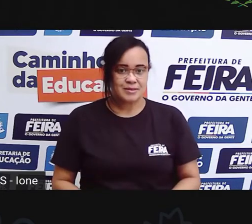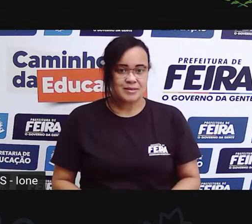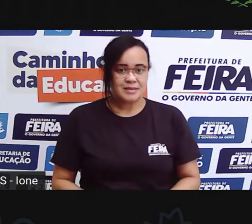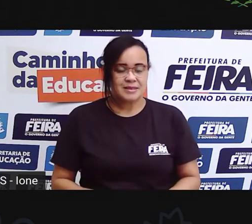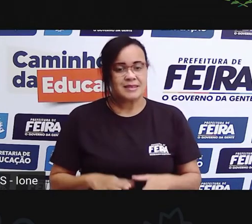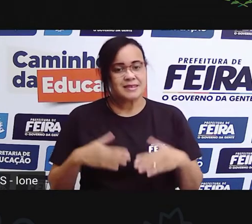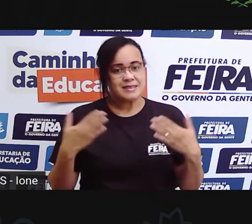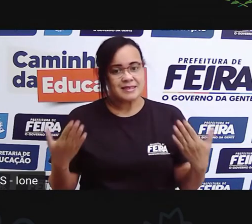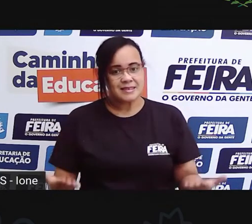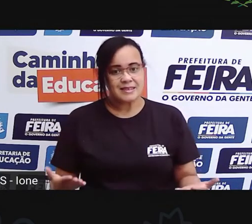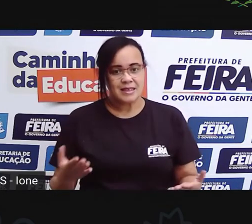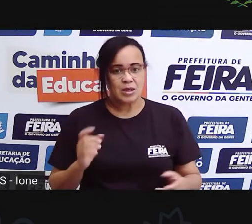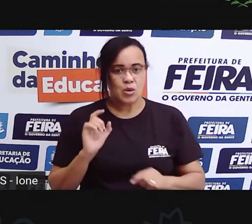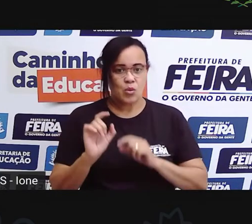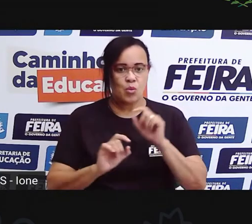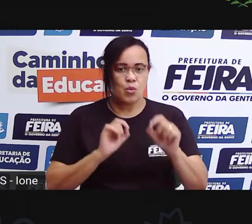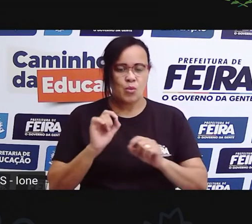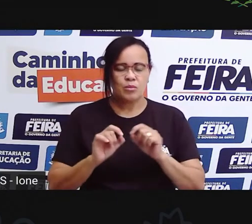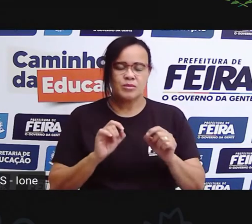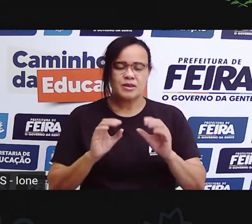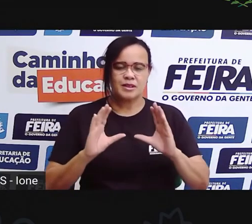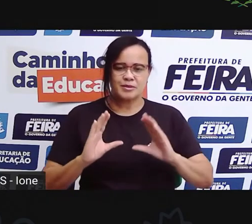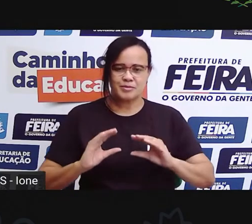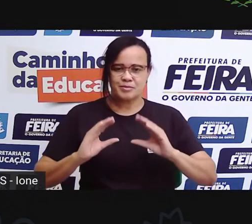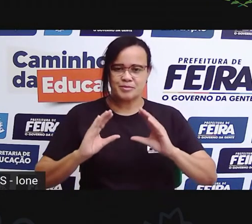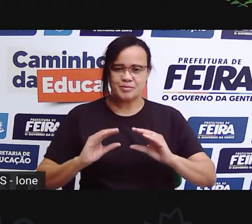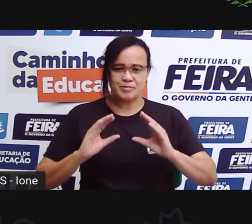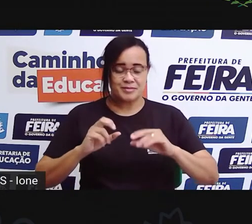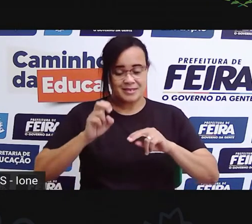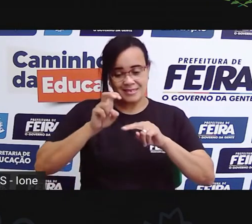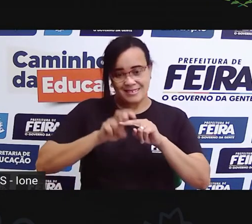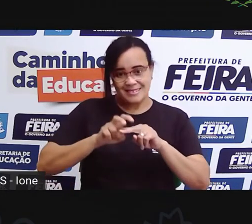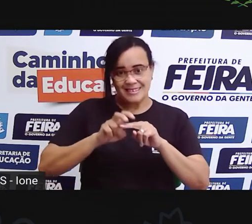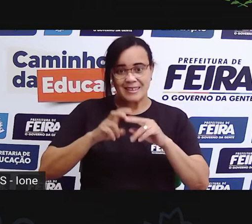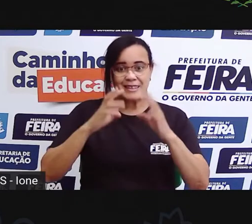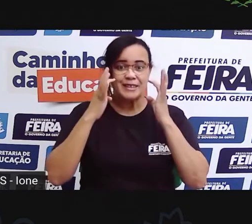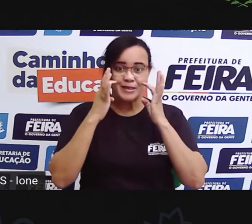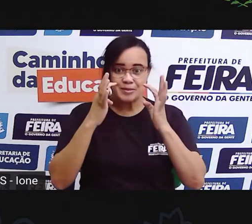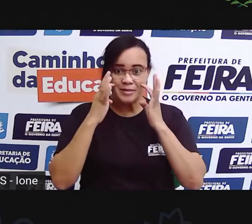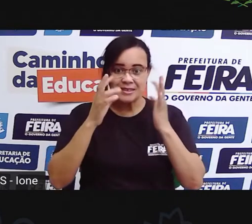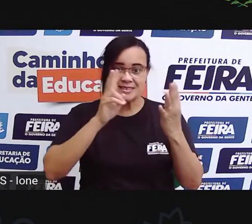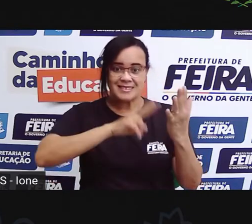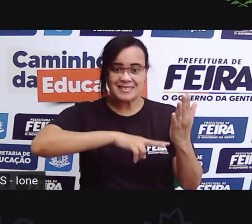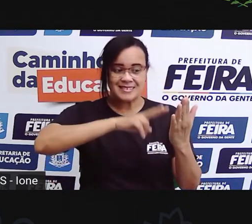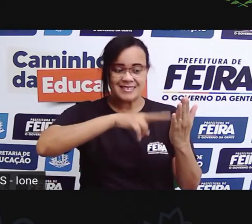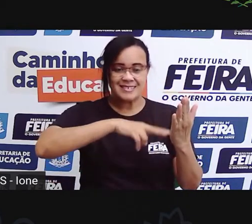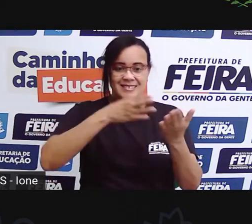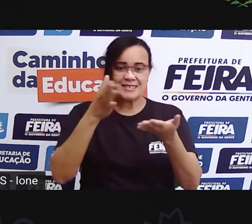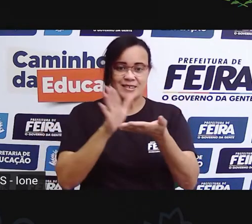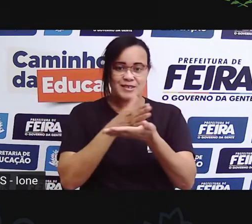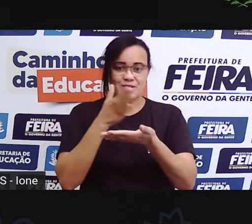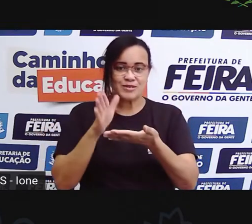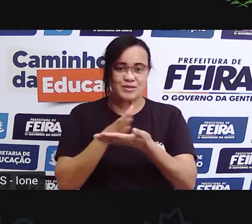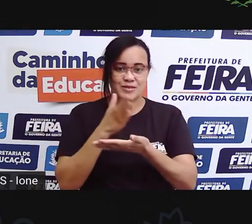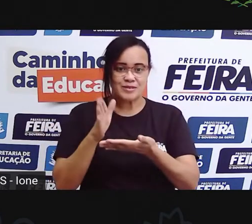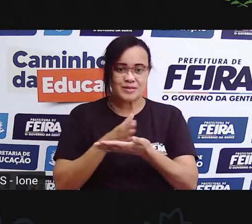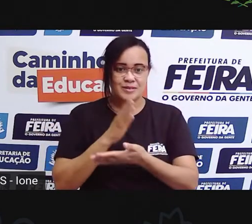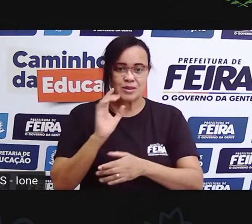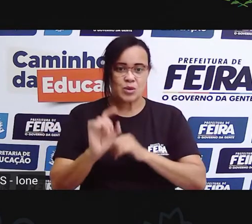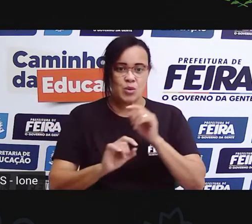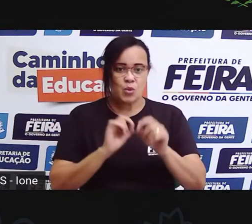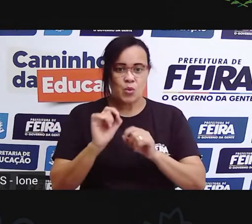aí bem confortável para você acompanhar a leitura desse livro. E é um livro, assim, bem legal, né? Que